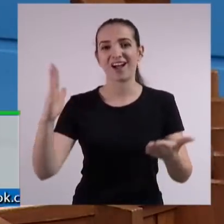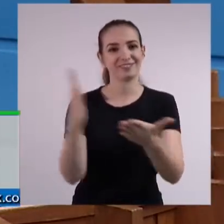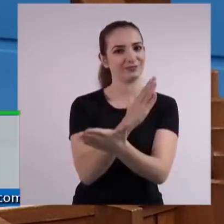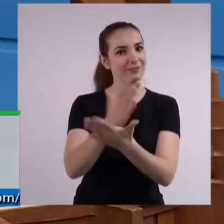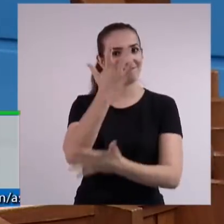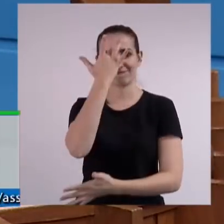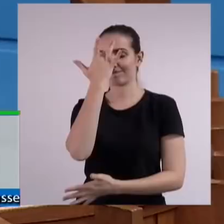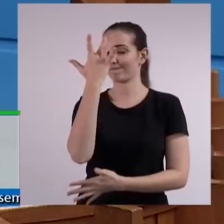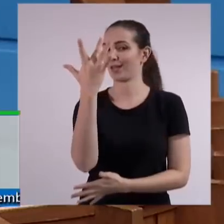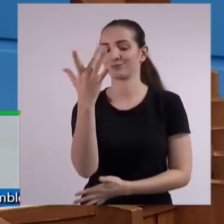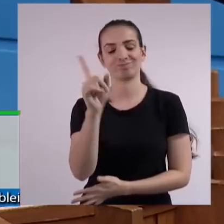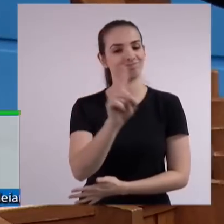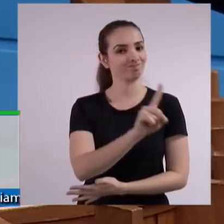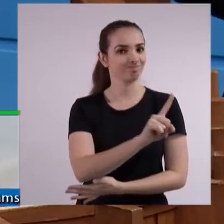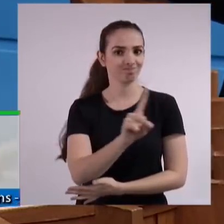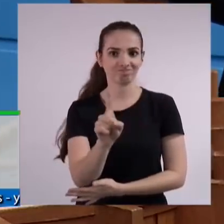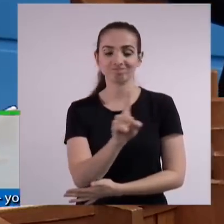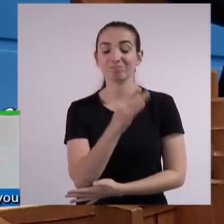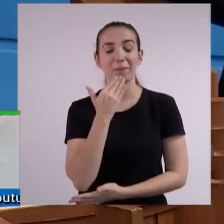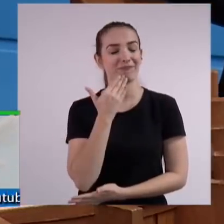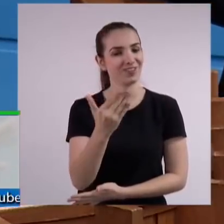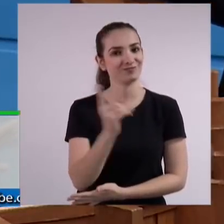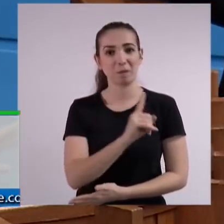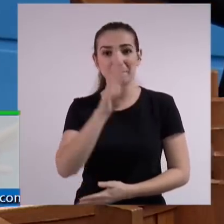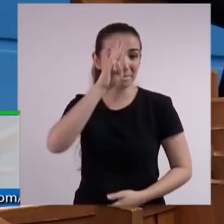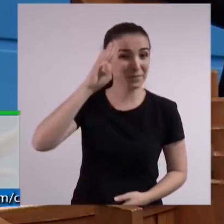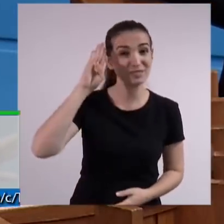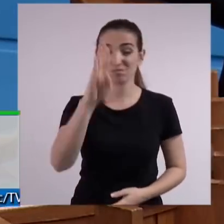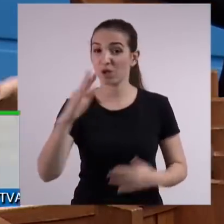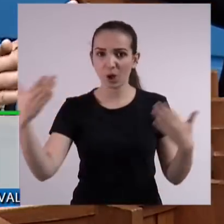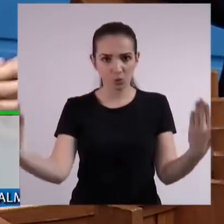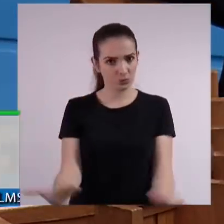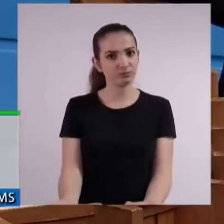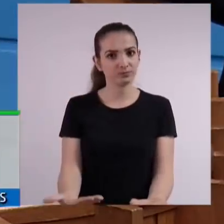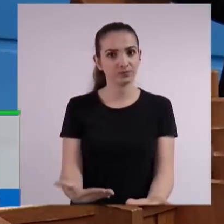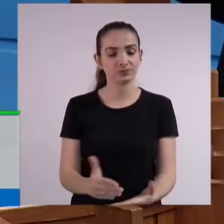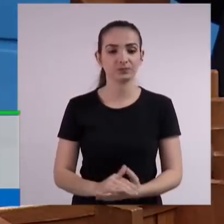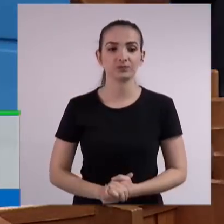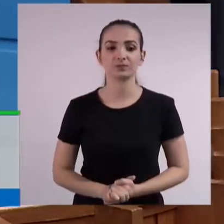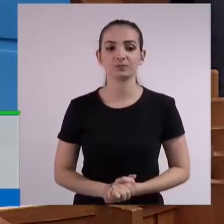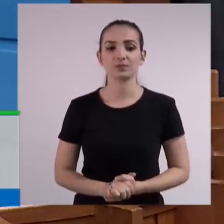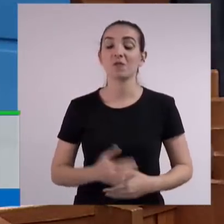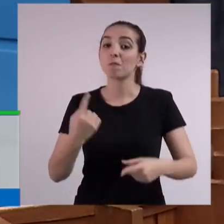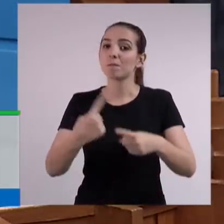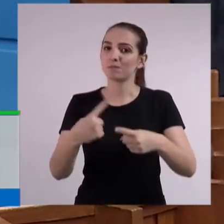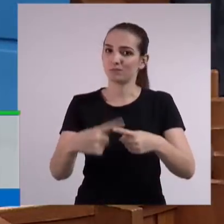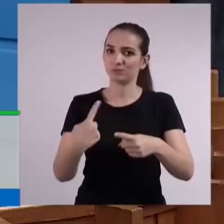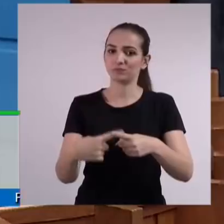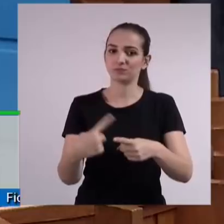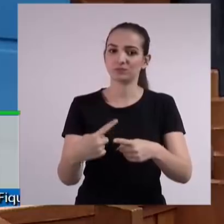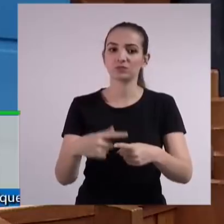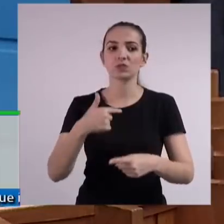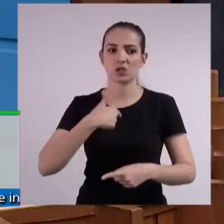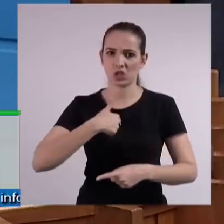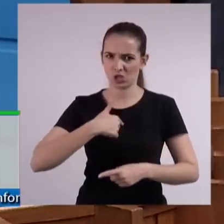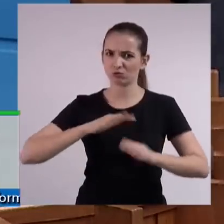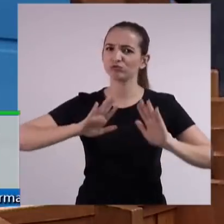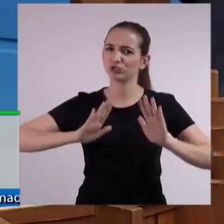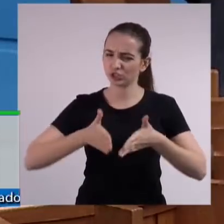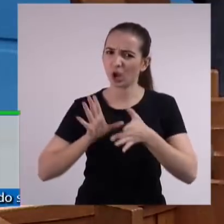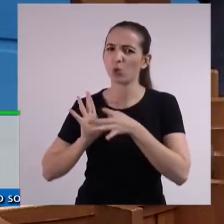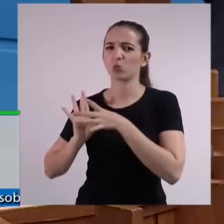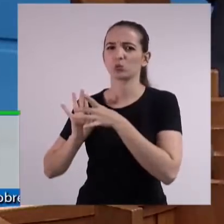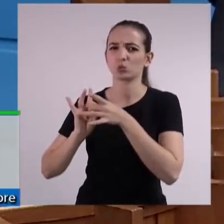são fáceis, principalmente esta, porque já tinha iniciado